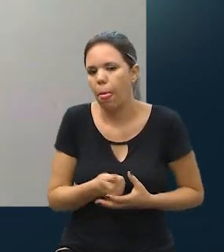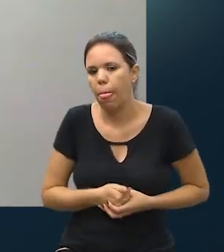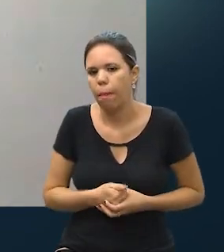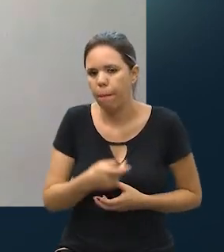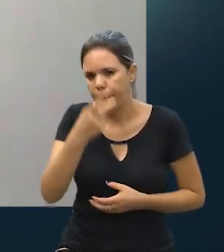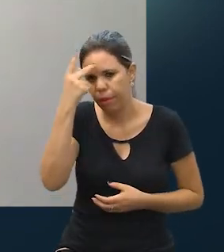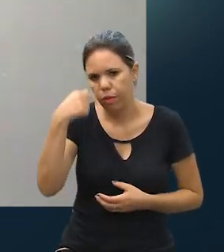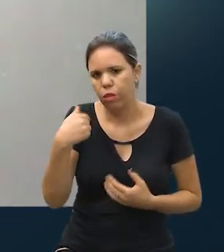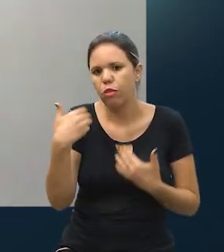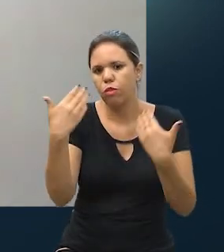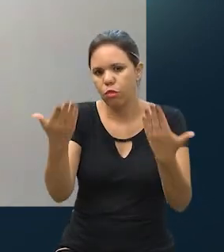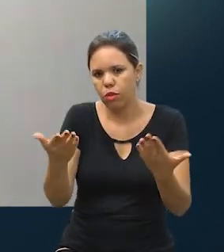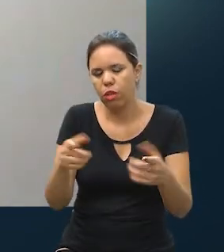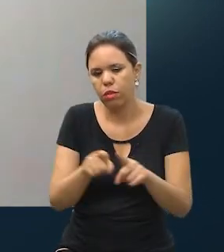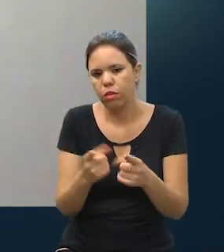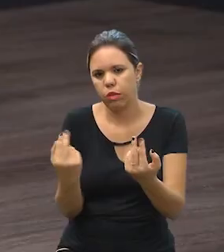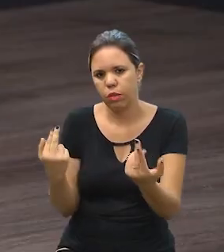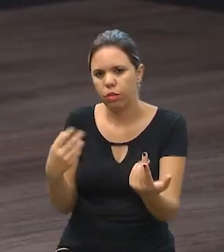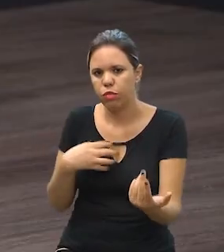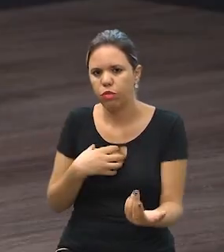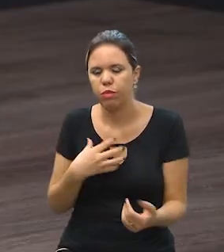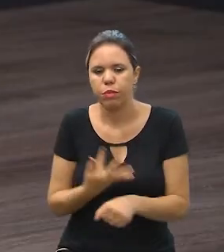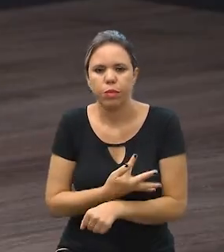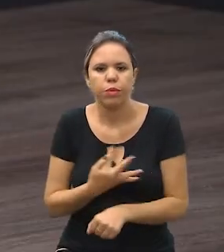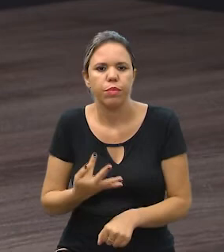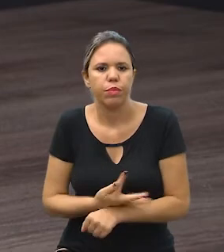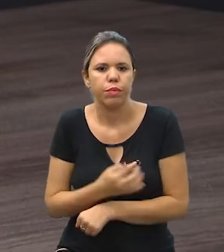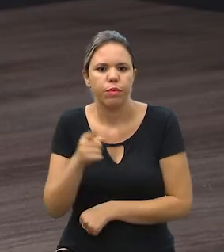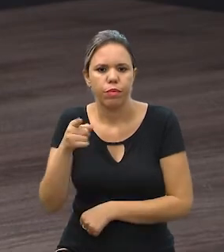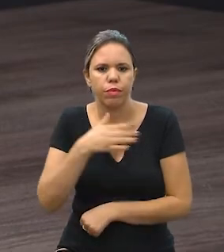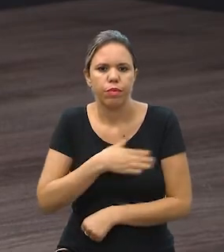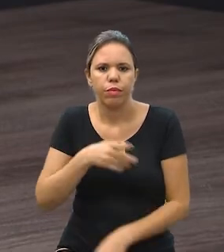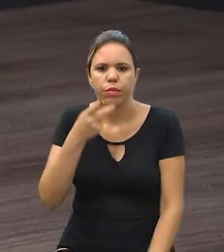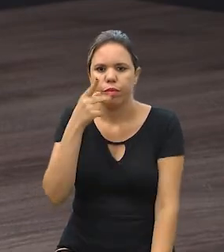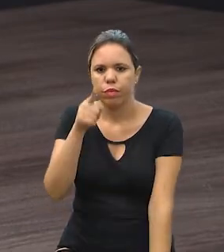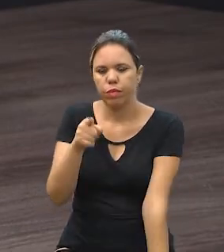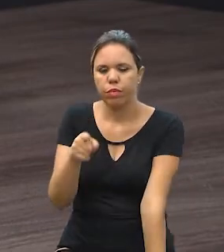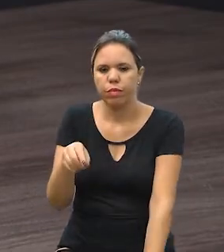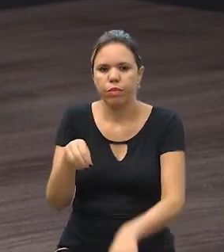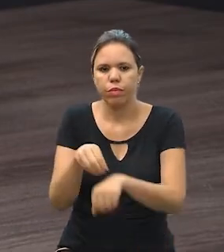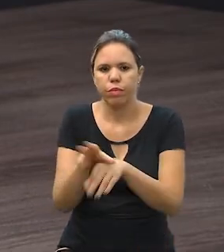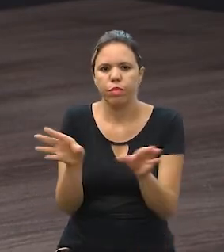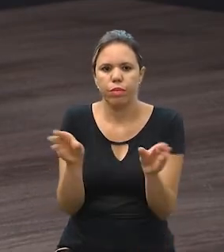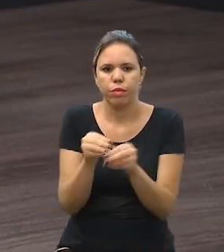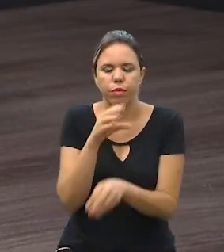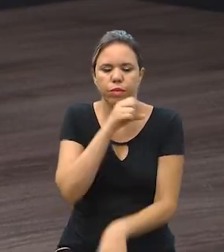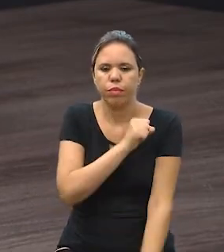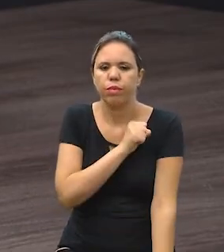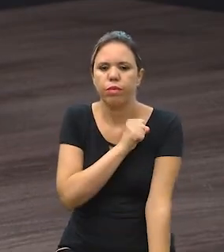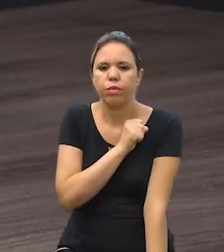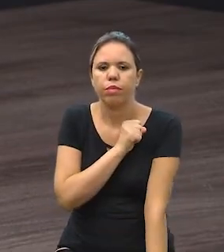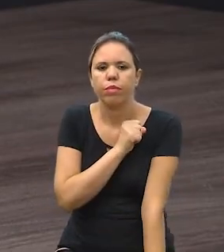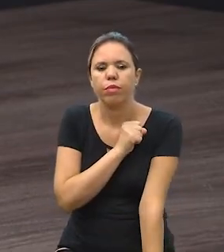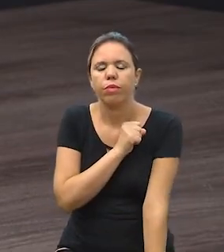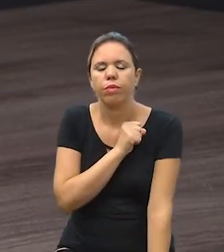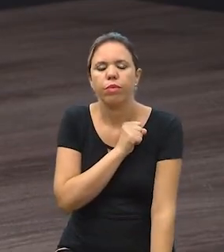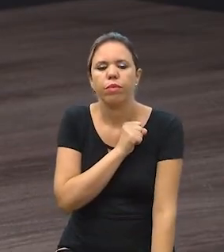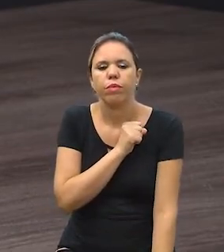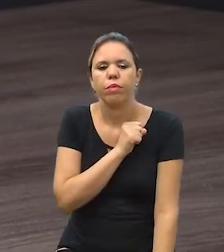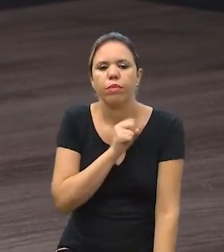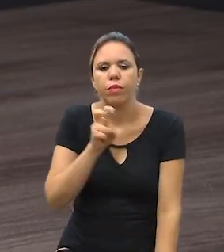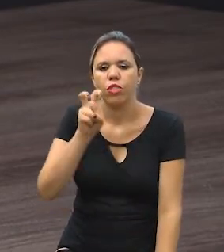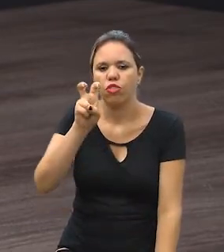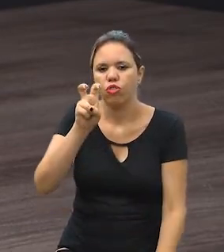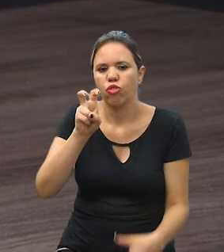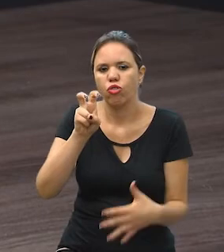a pessoa que está do outro lado, que tem a mesma dor que a gente. Então, eu gostaria que você deixasse rapidamente aqui, Beth,